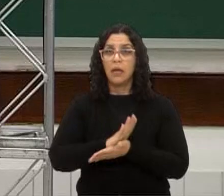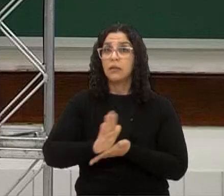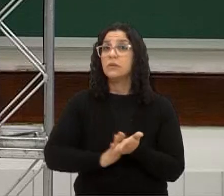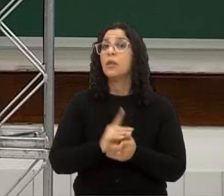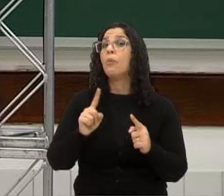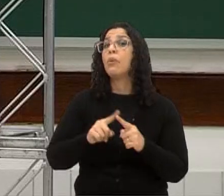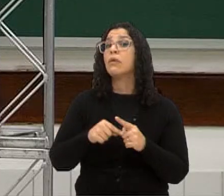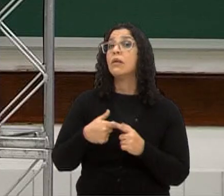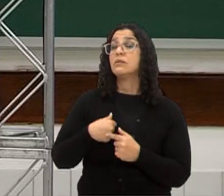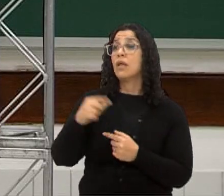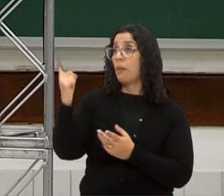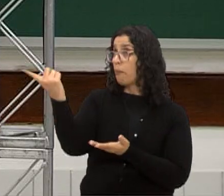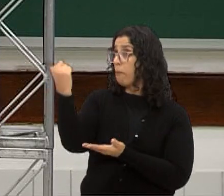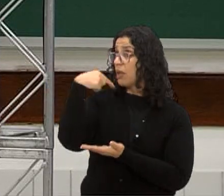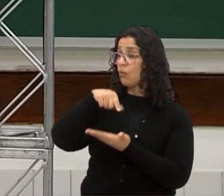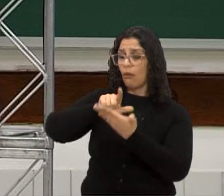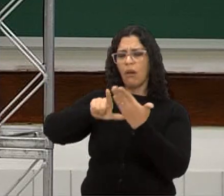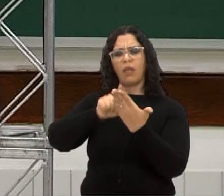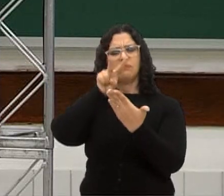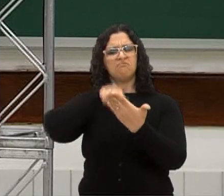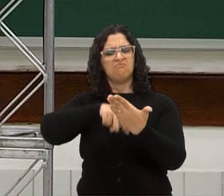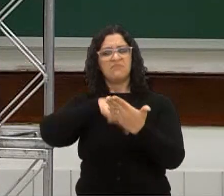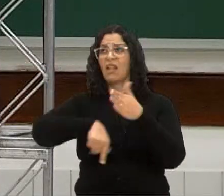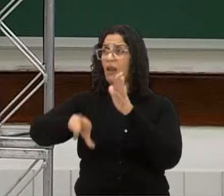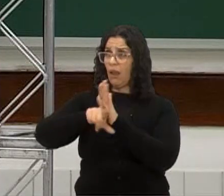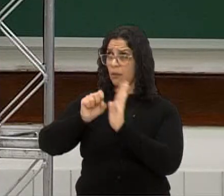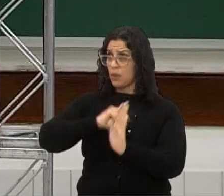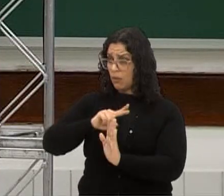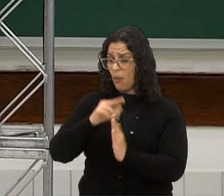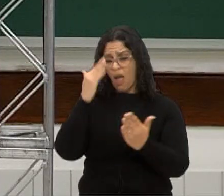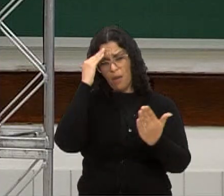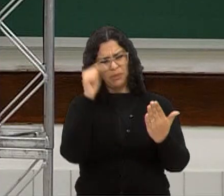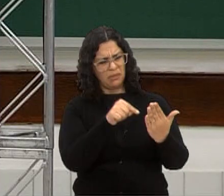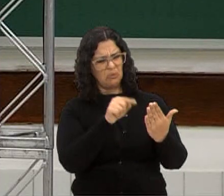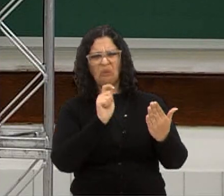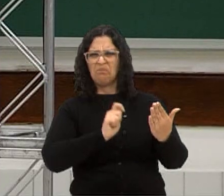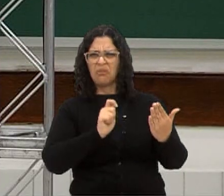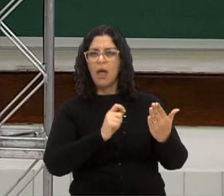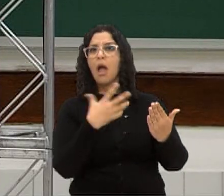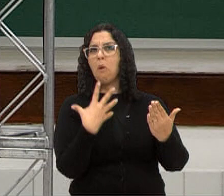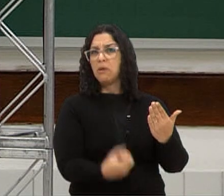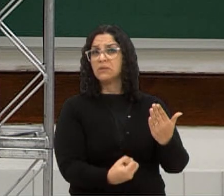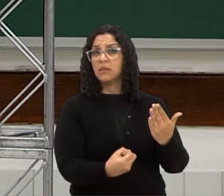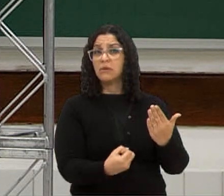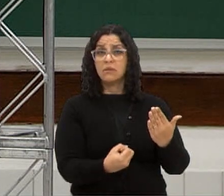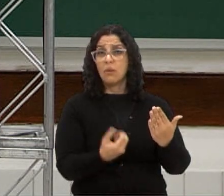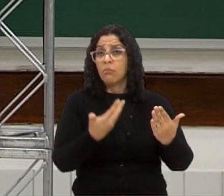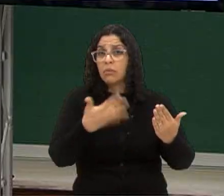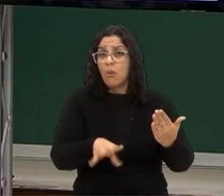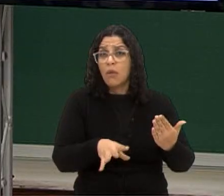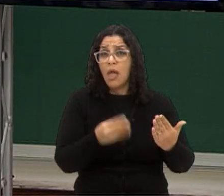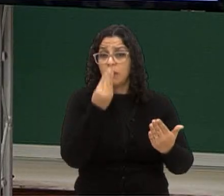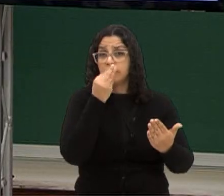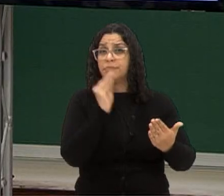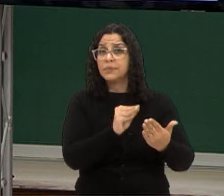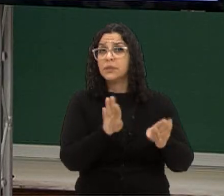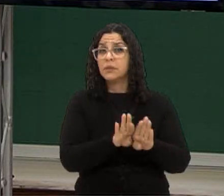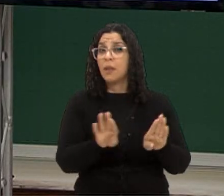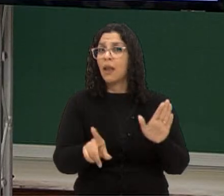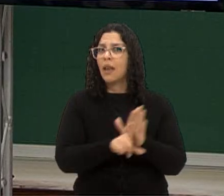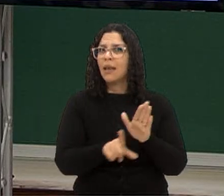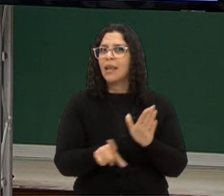concordar com as ordens ou leis de Portugal se ele entender que deve concordar. Ou seja, é mais uma atitude